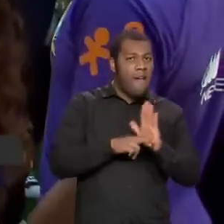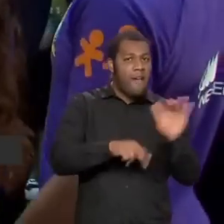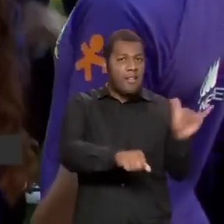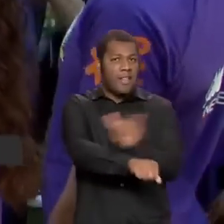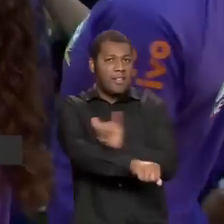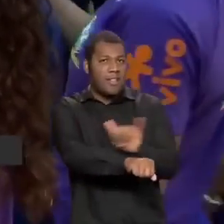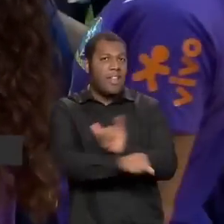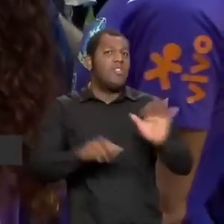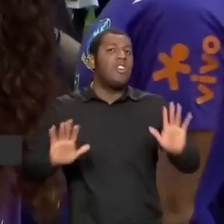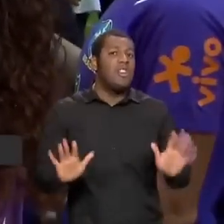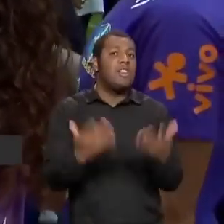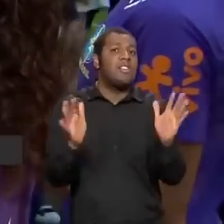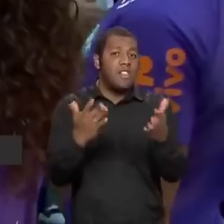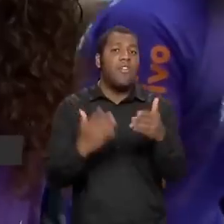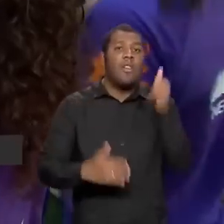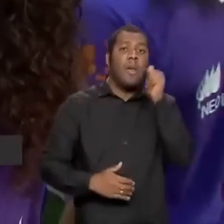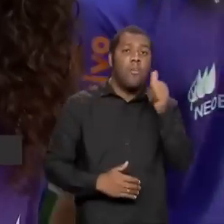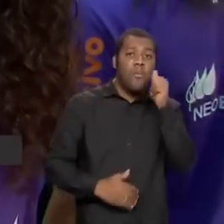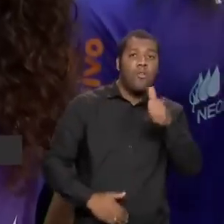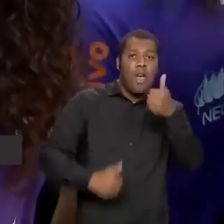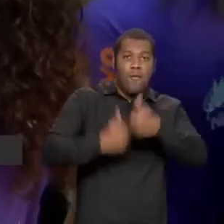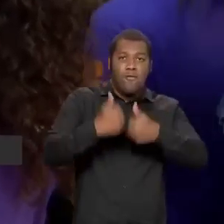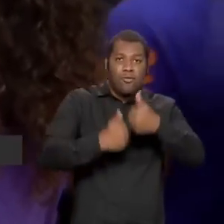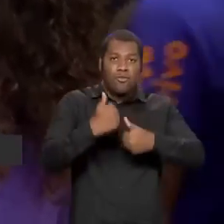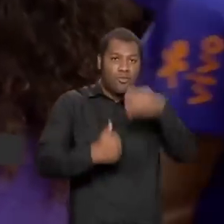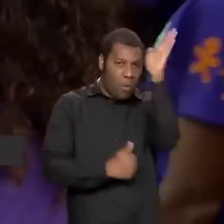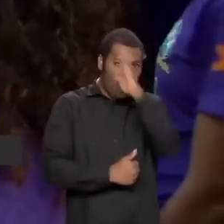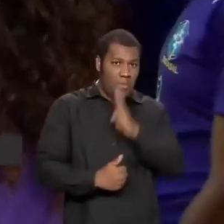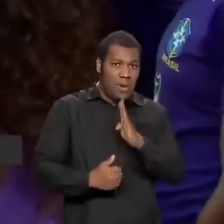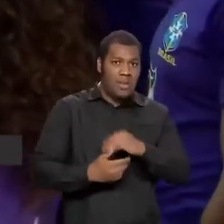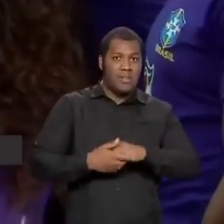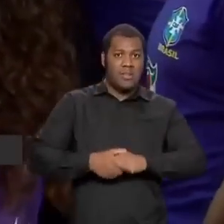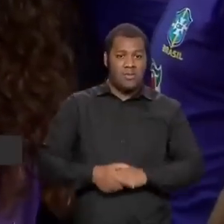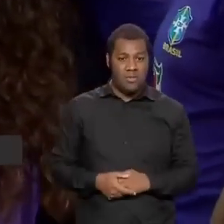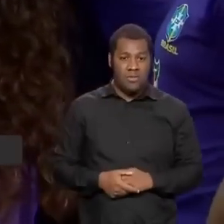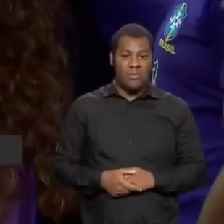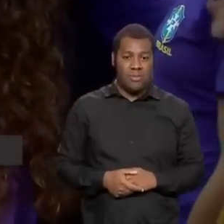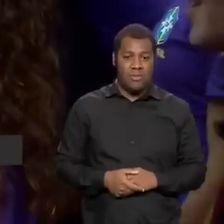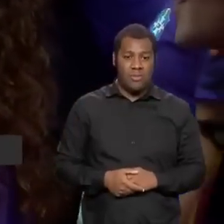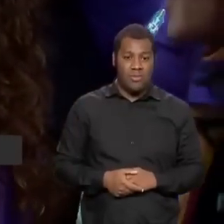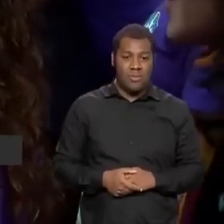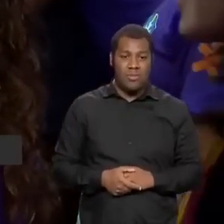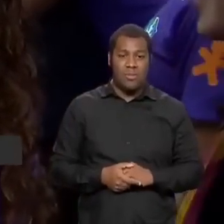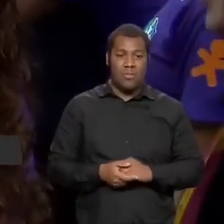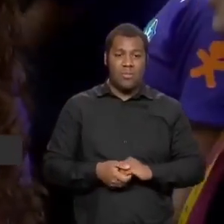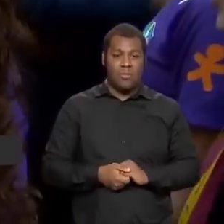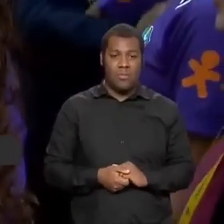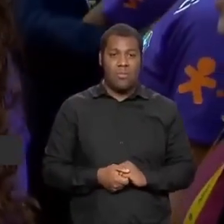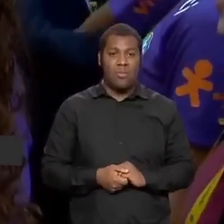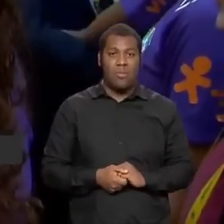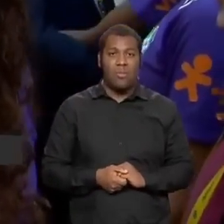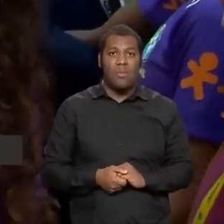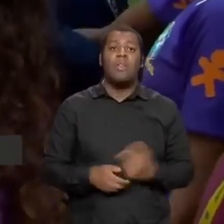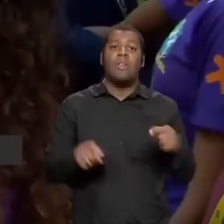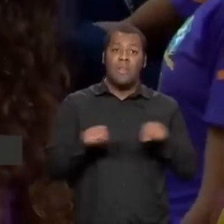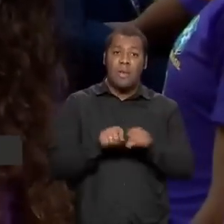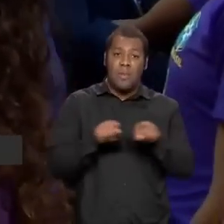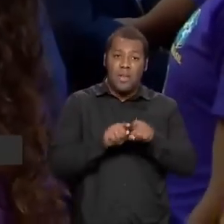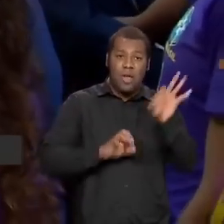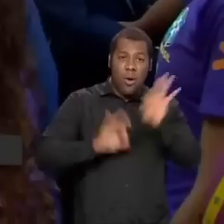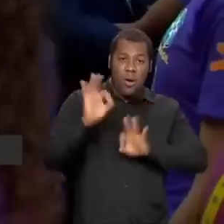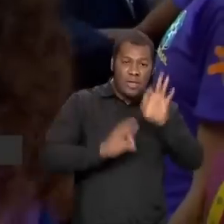para incentivar o futebol feminino, seja de forma isolada ou em parceria, estabelecer metodologia